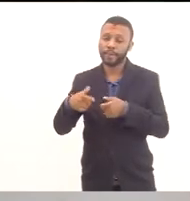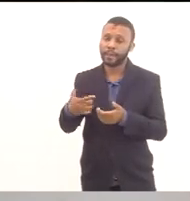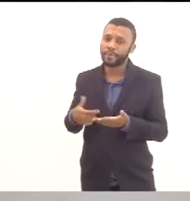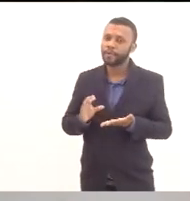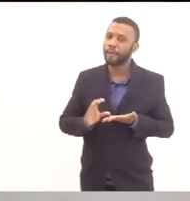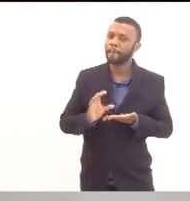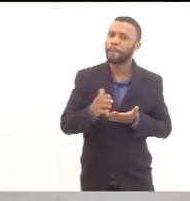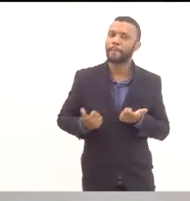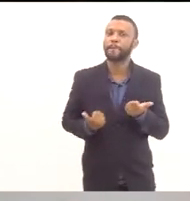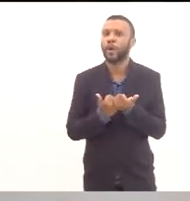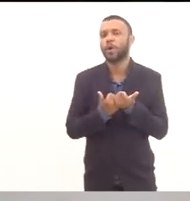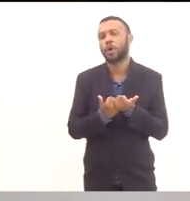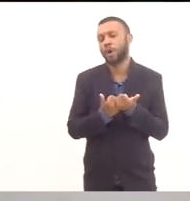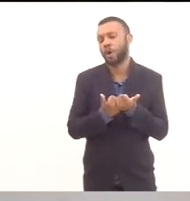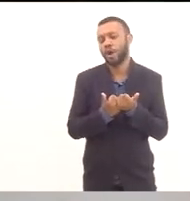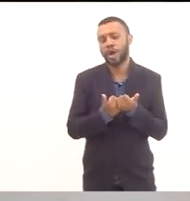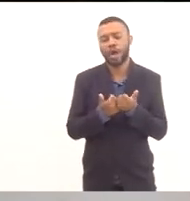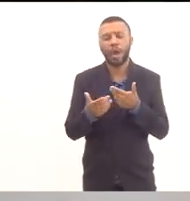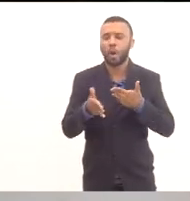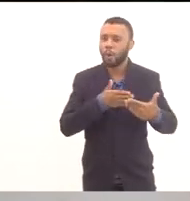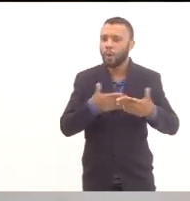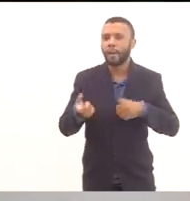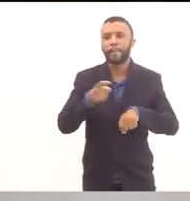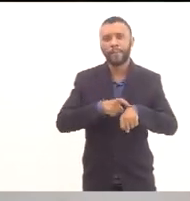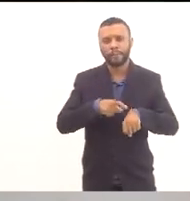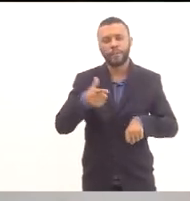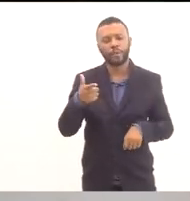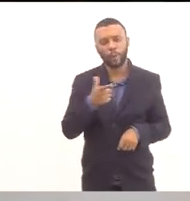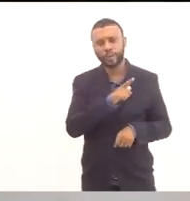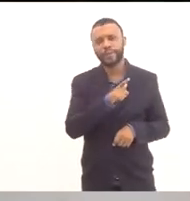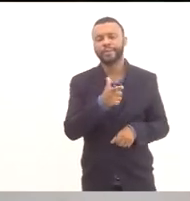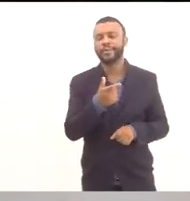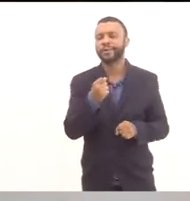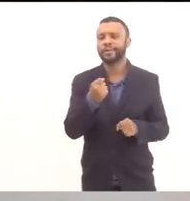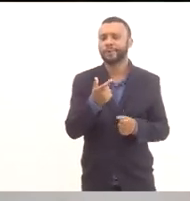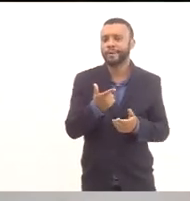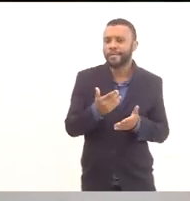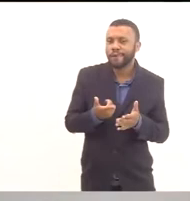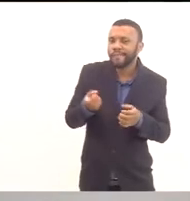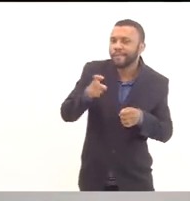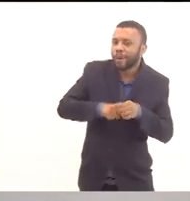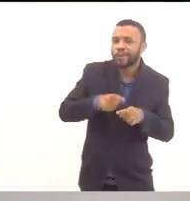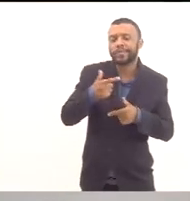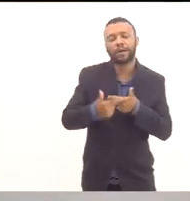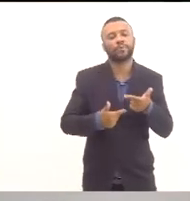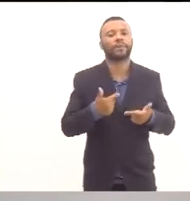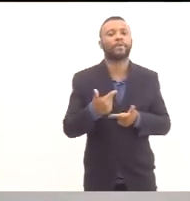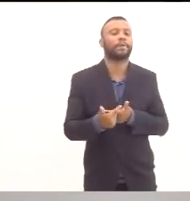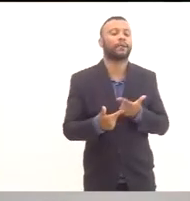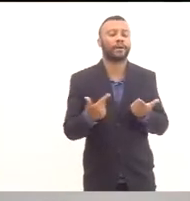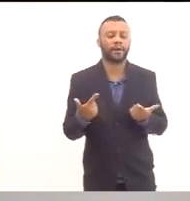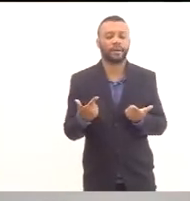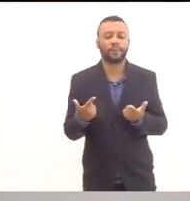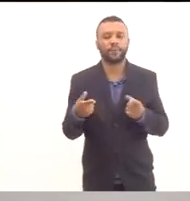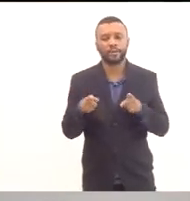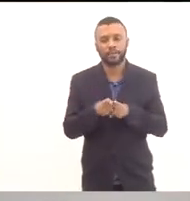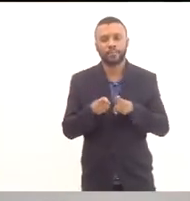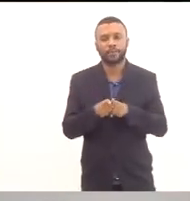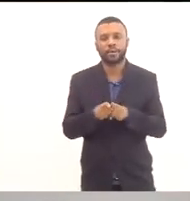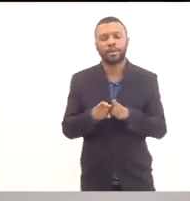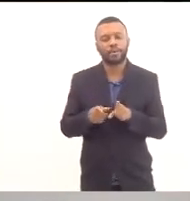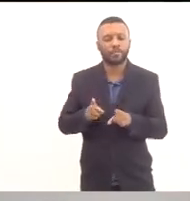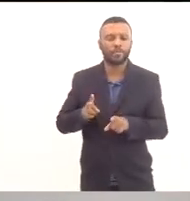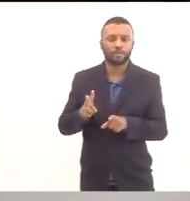é tempestivo né Para que pudessem retomar suas atividades e reconstruir seus negócios e voltar a a